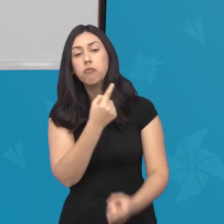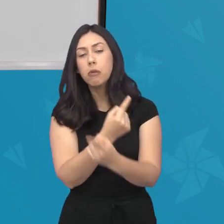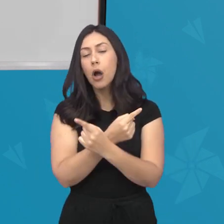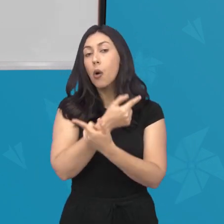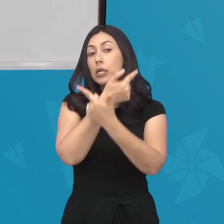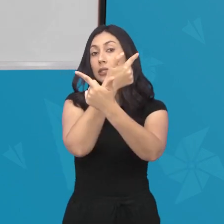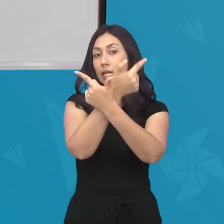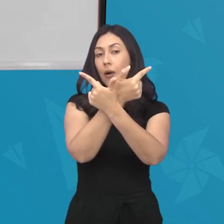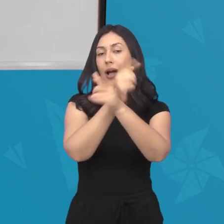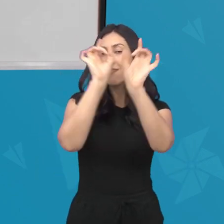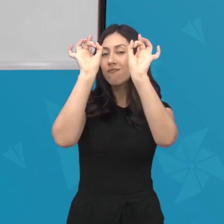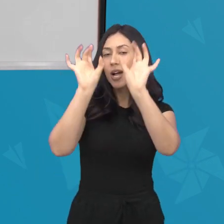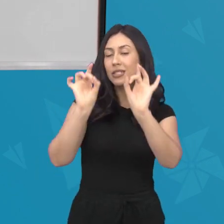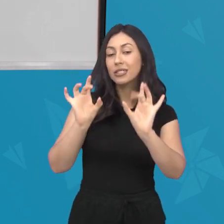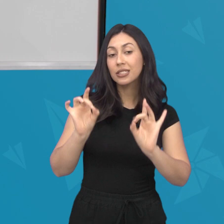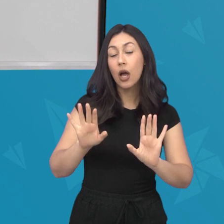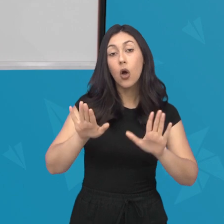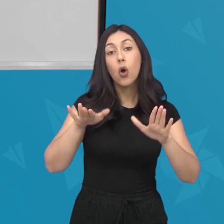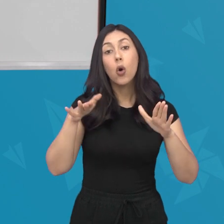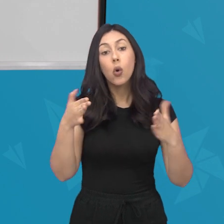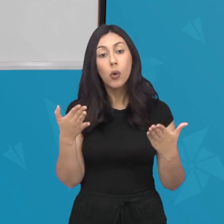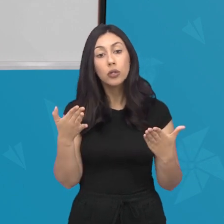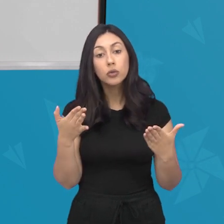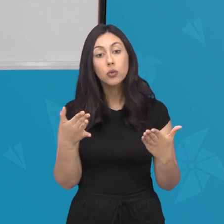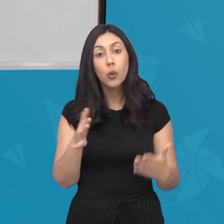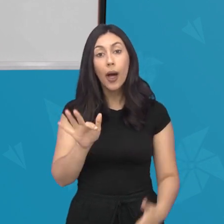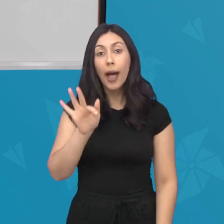especial da função. É quando a função atingir o valor de zero.